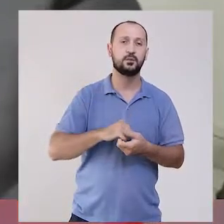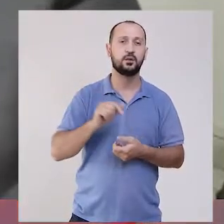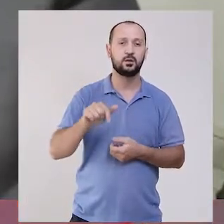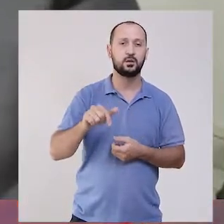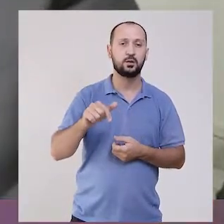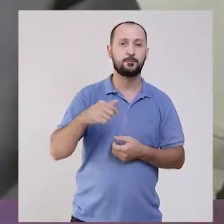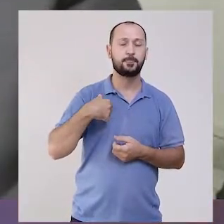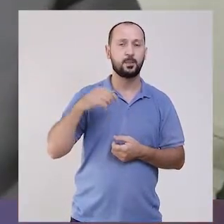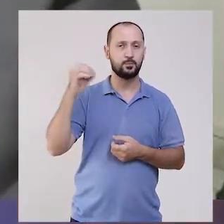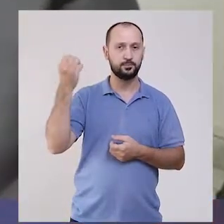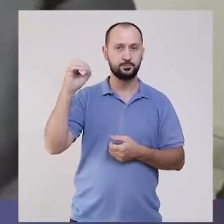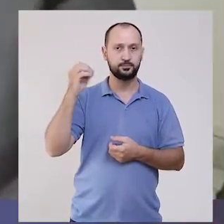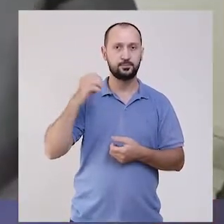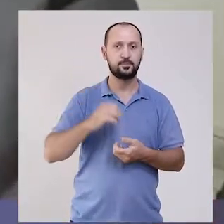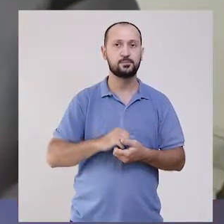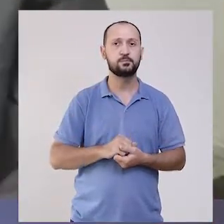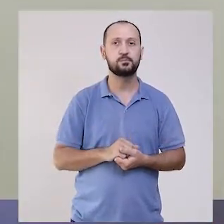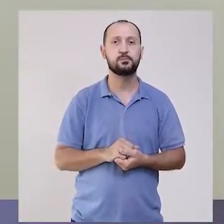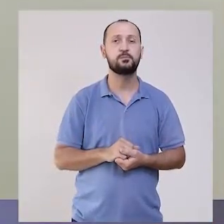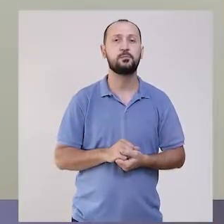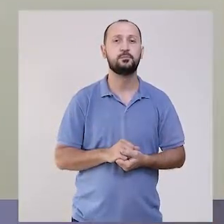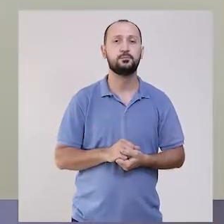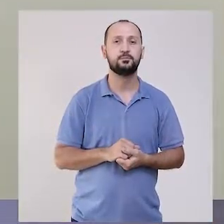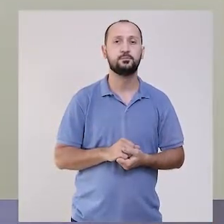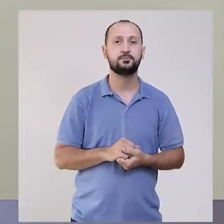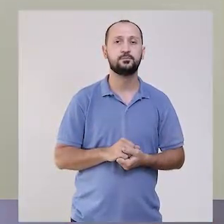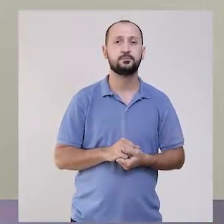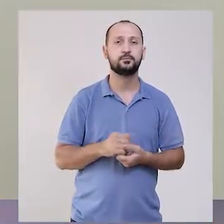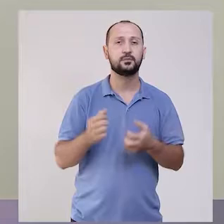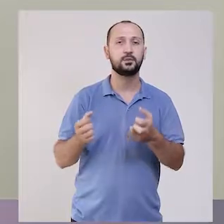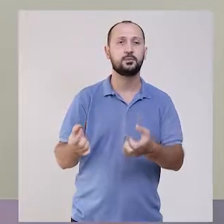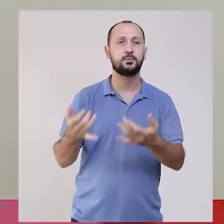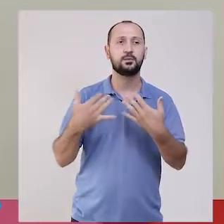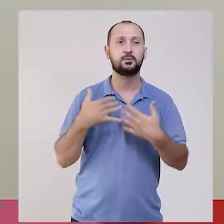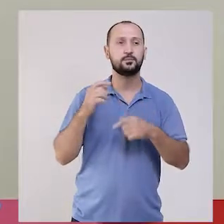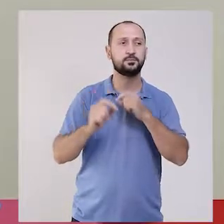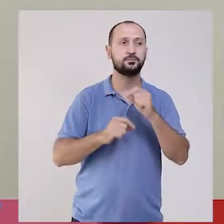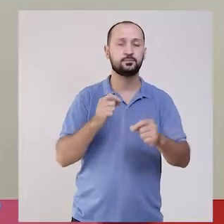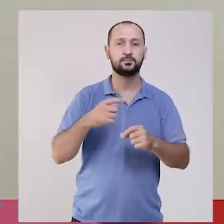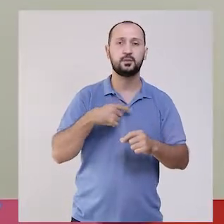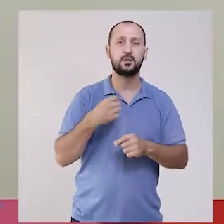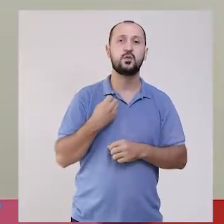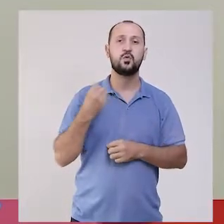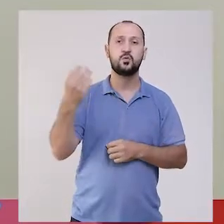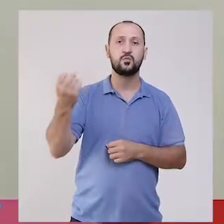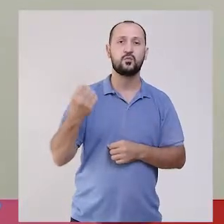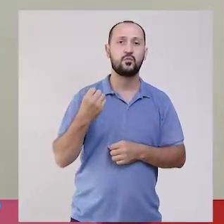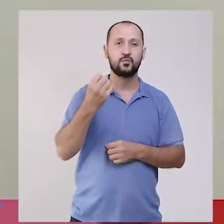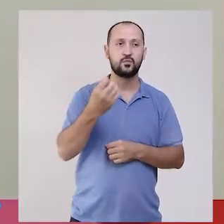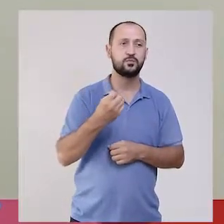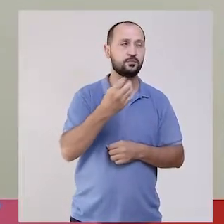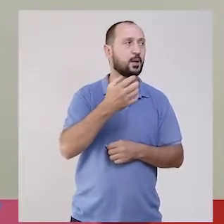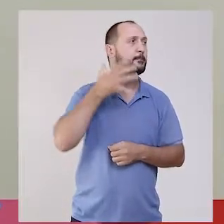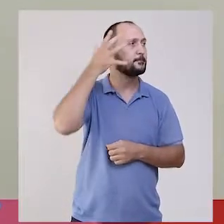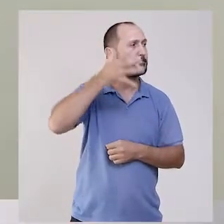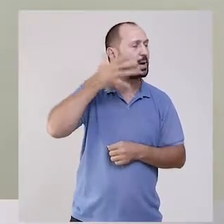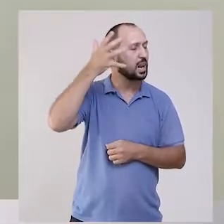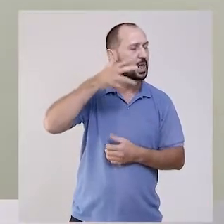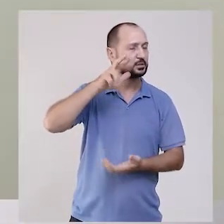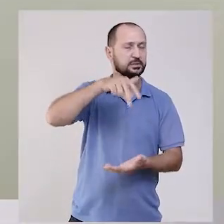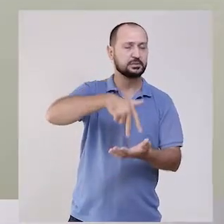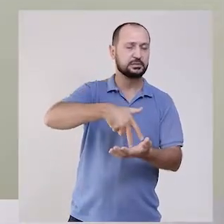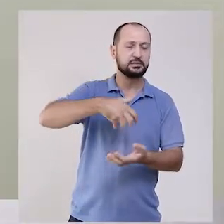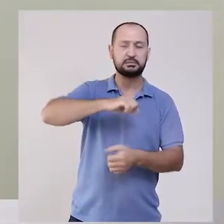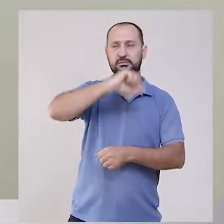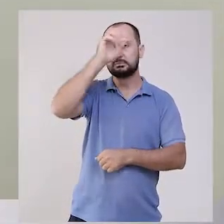na PUC de Porto Alegre, lá onde eu fiz a minha residência em geriatria. Ele dizia o seguinte, olha, ele viajava muito, dava conferência aí